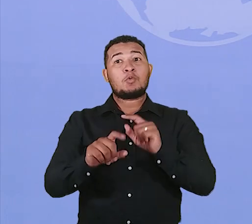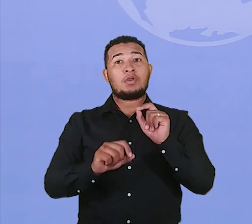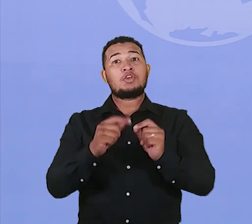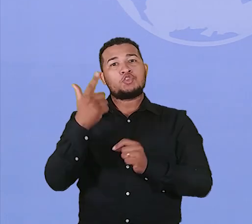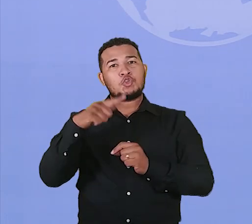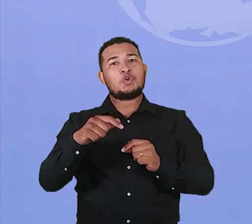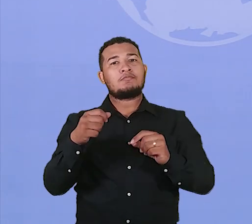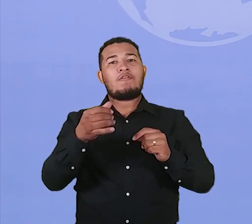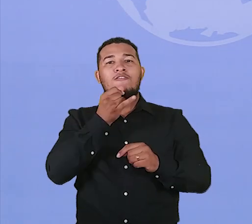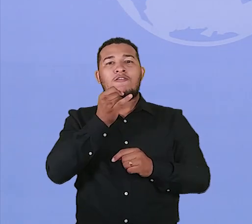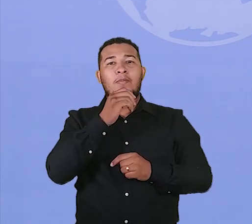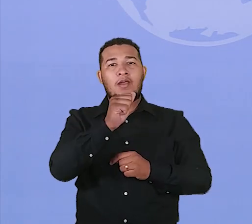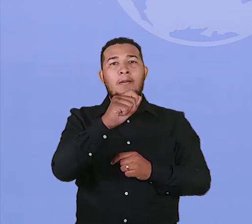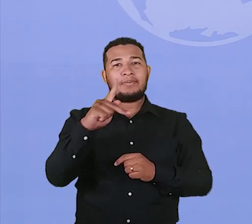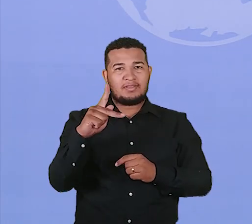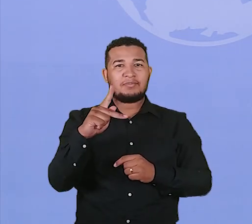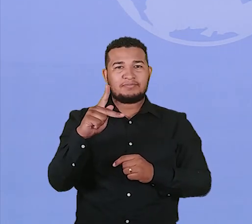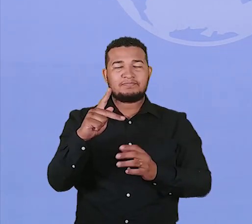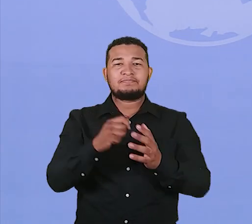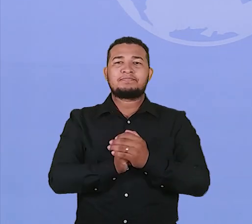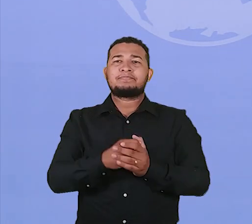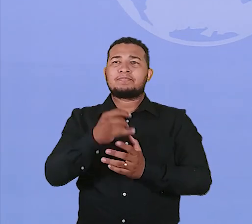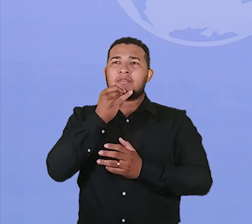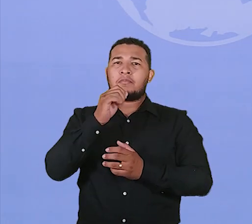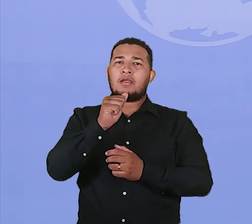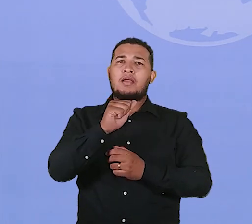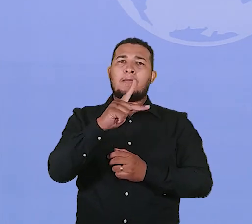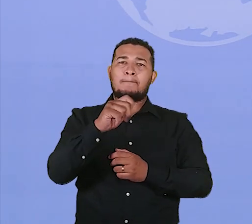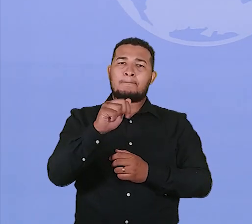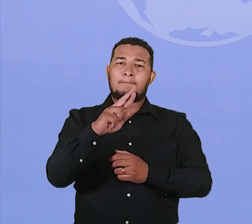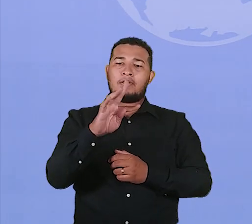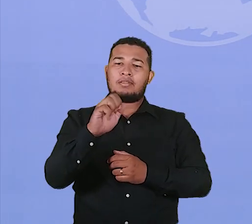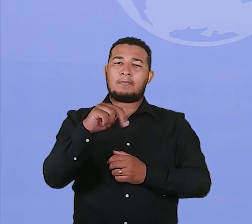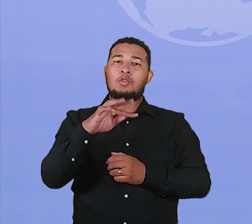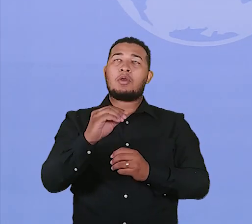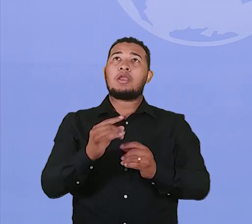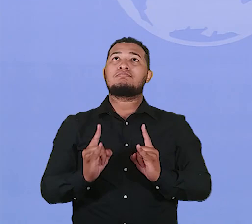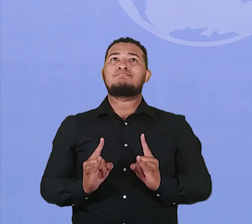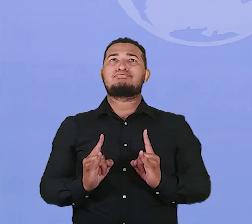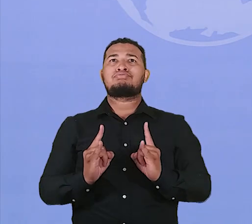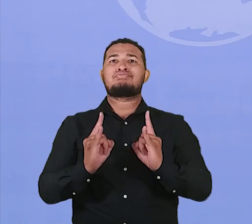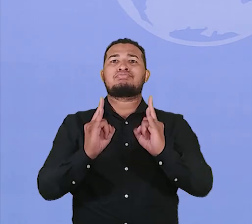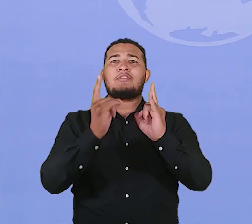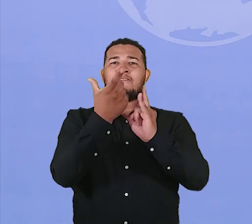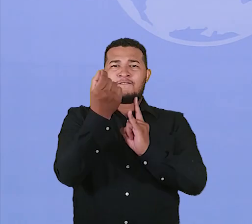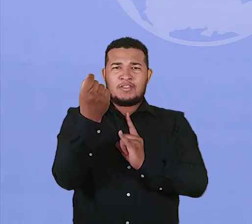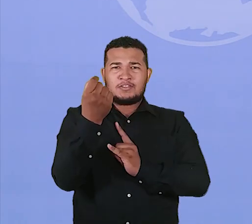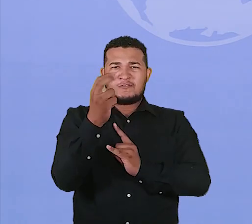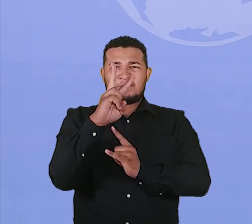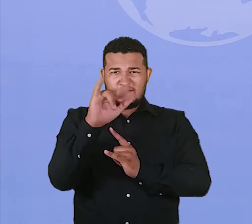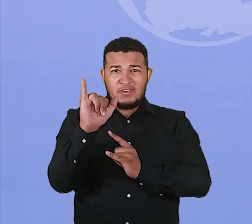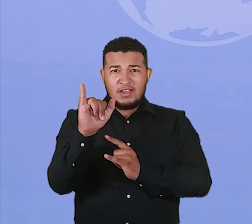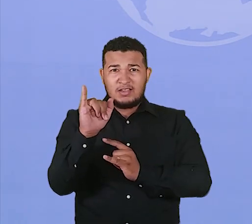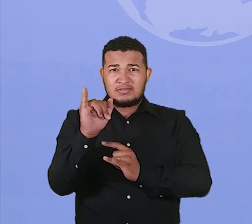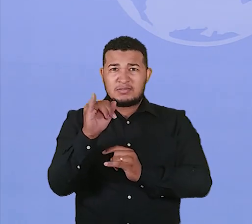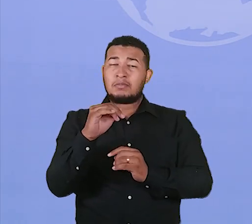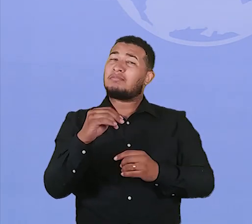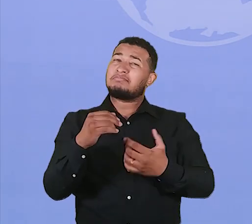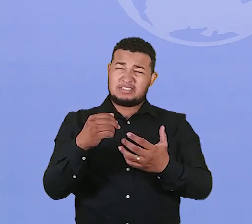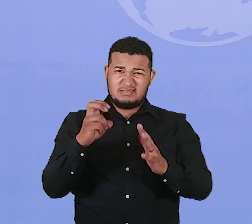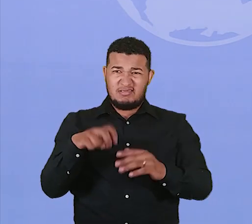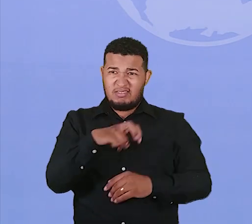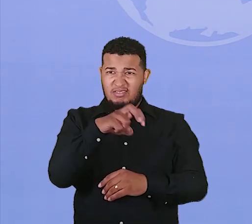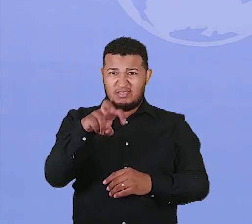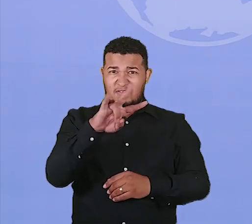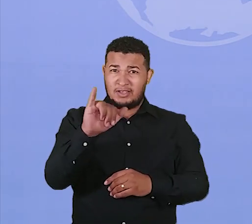exemplos de apartamento como você nem entrou no apartamento você mora no vigésimo andar você vai descarga não sei o que